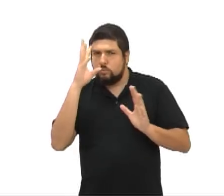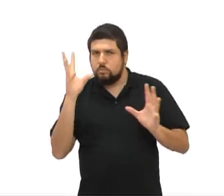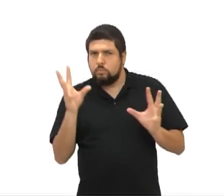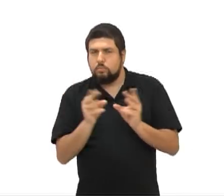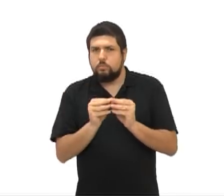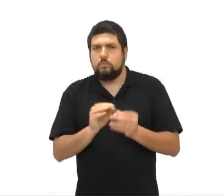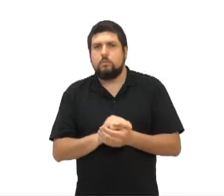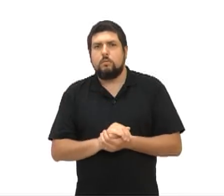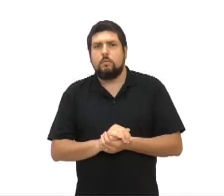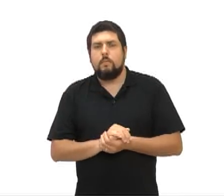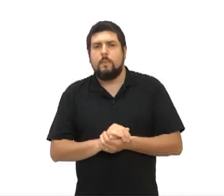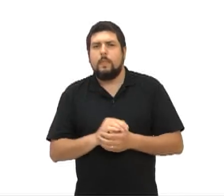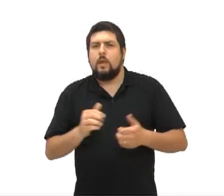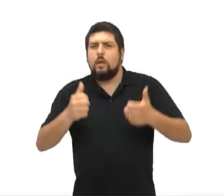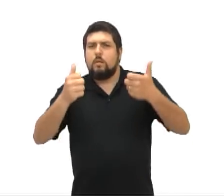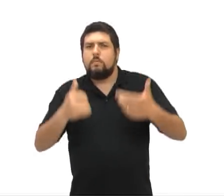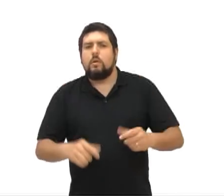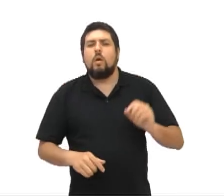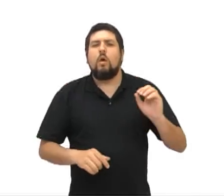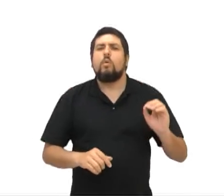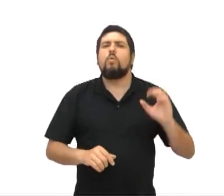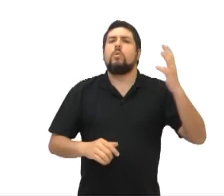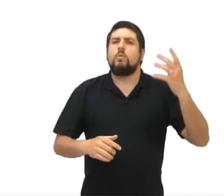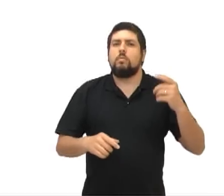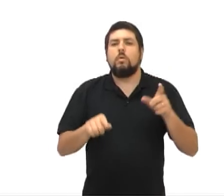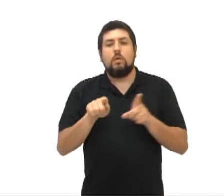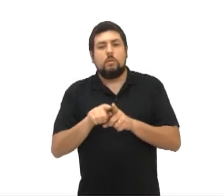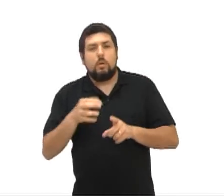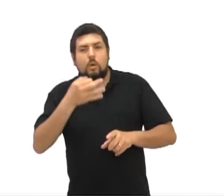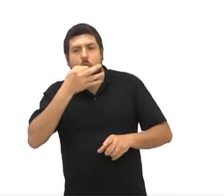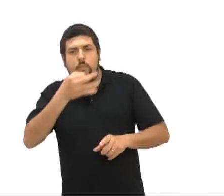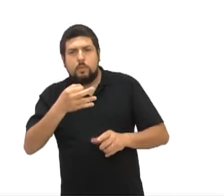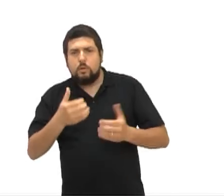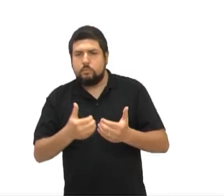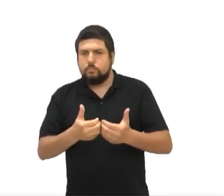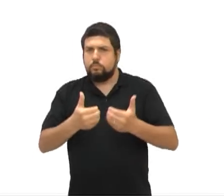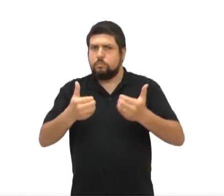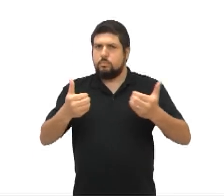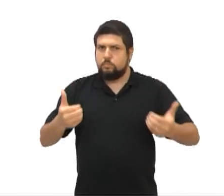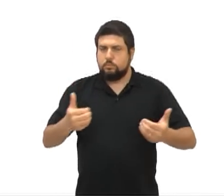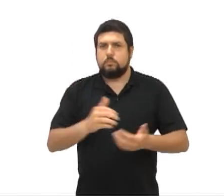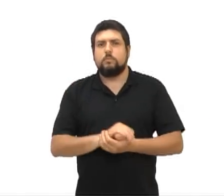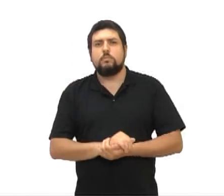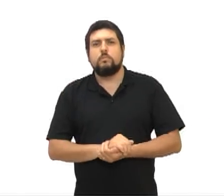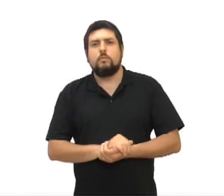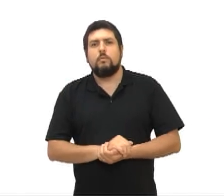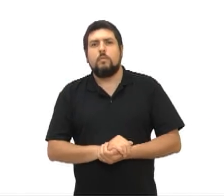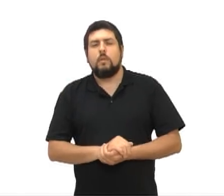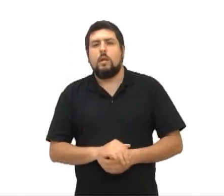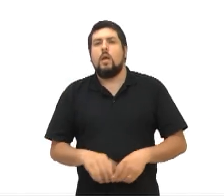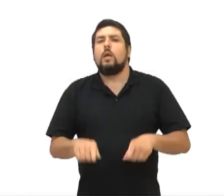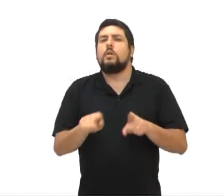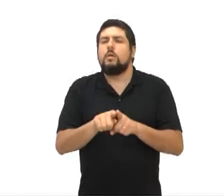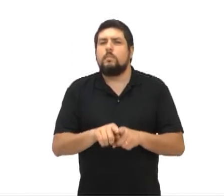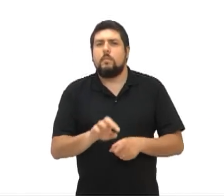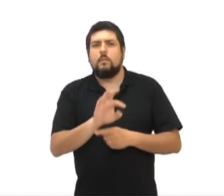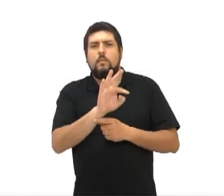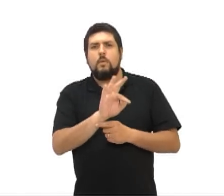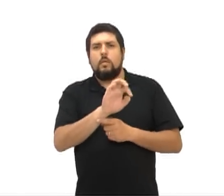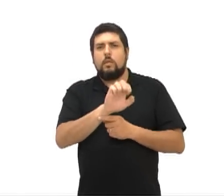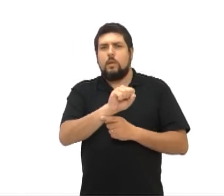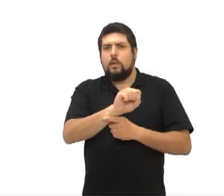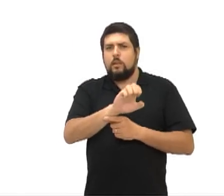um fato da opinião relativa a esse fato. Nós vamos estabelecer relação entre a tese e os